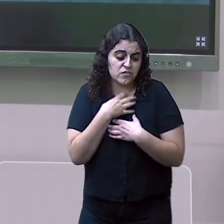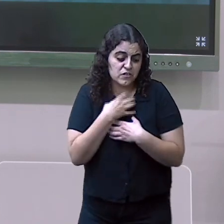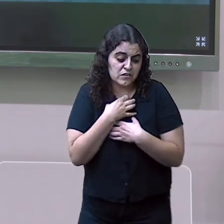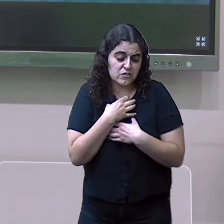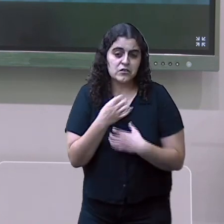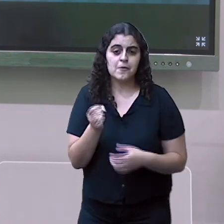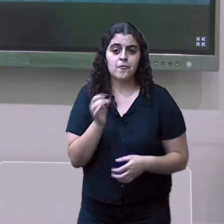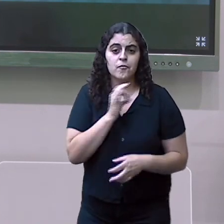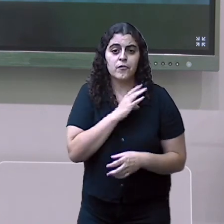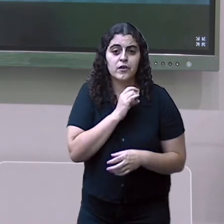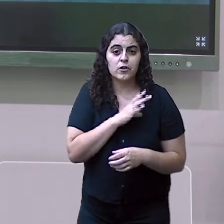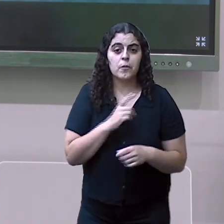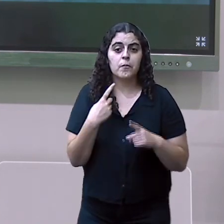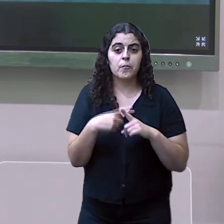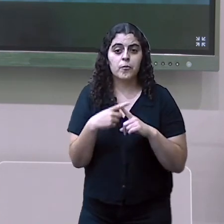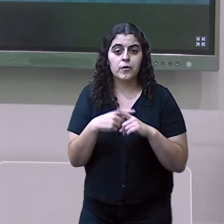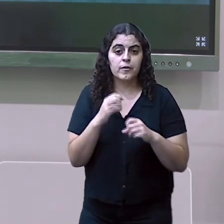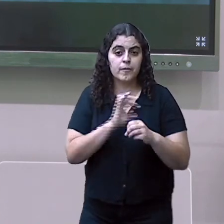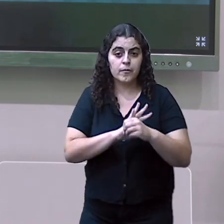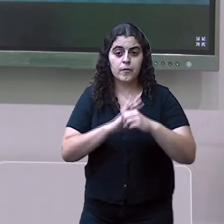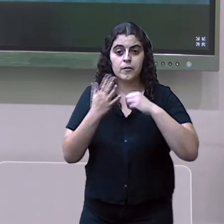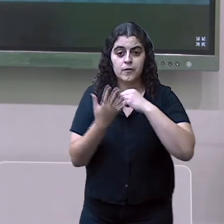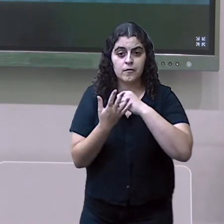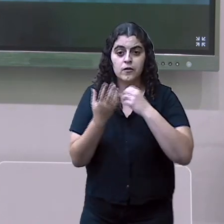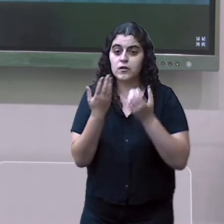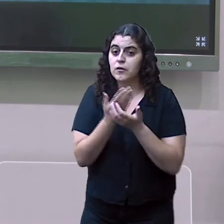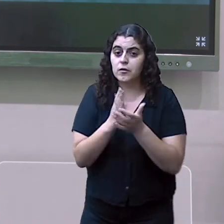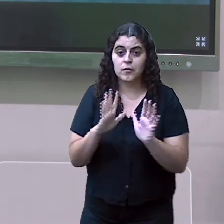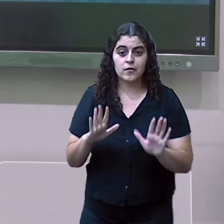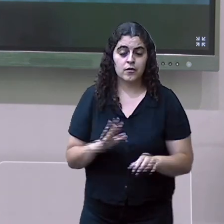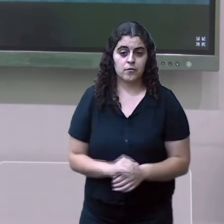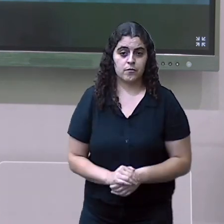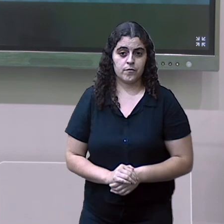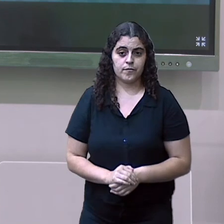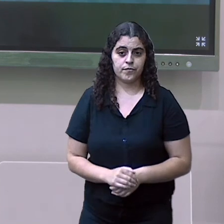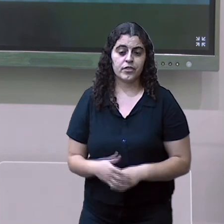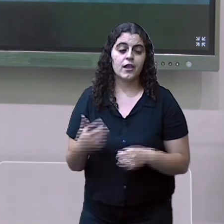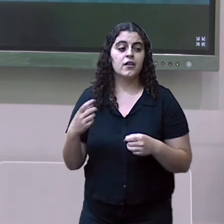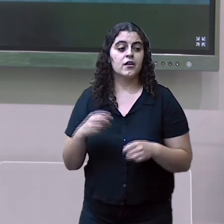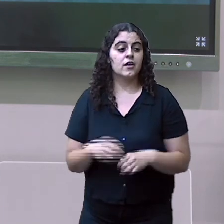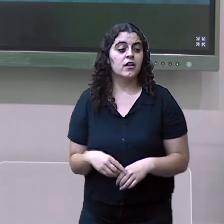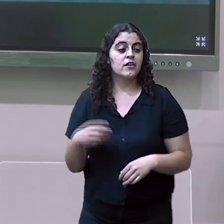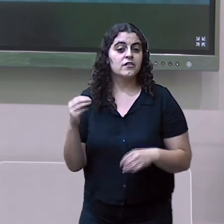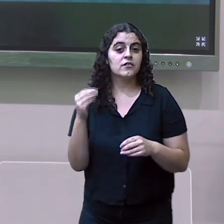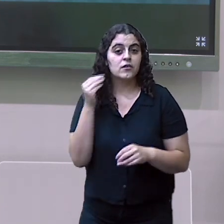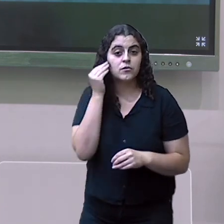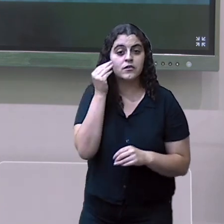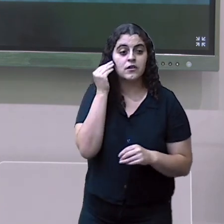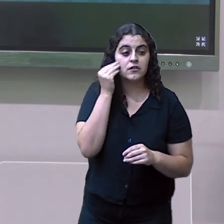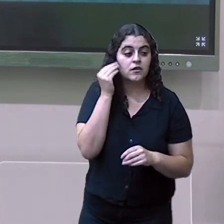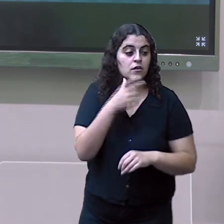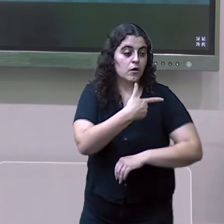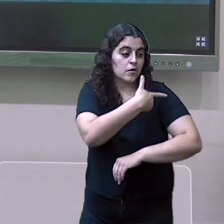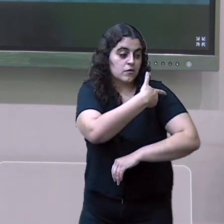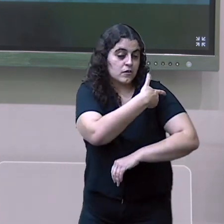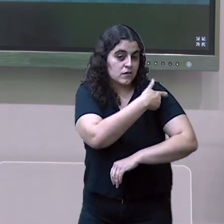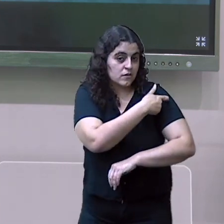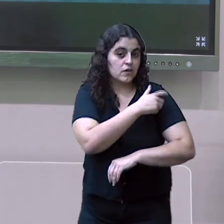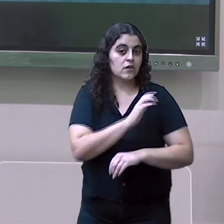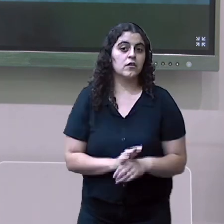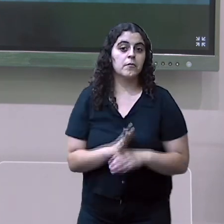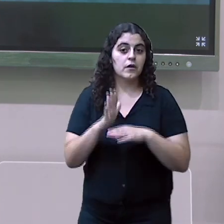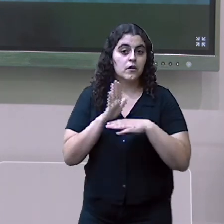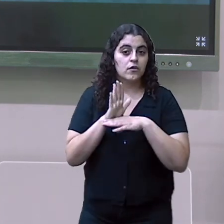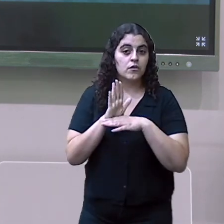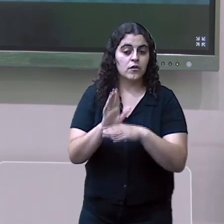a pandemia ela não foi 100% extinta, 100% aí superada. Vamos voltar com